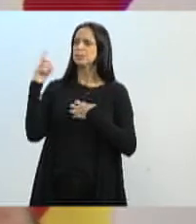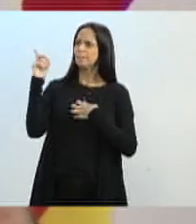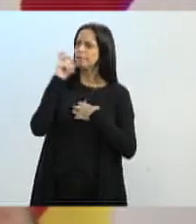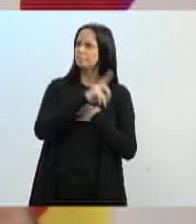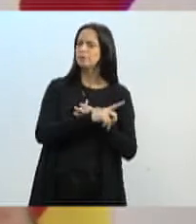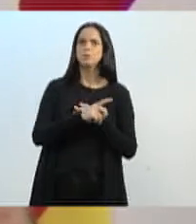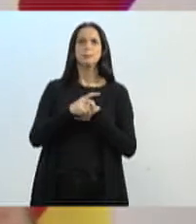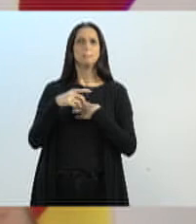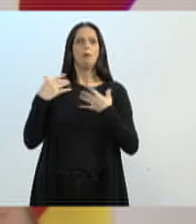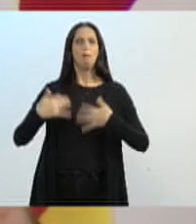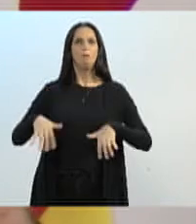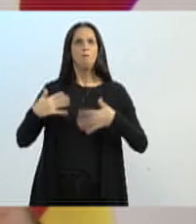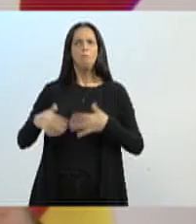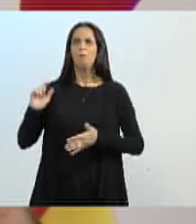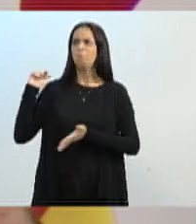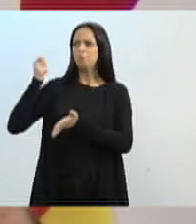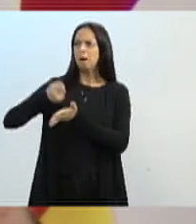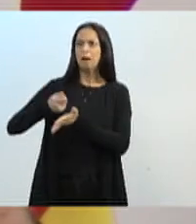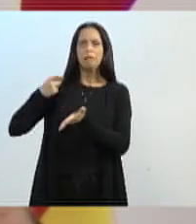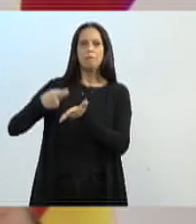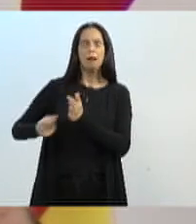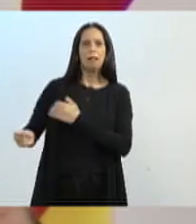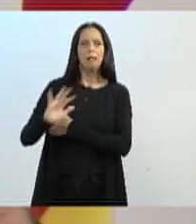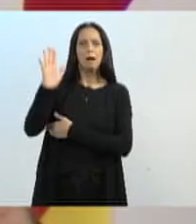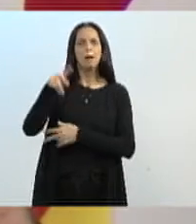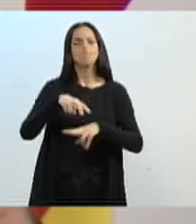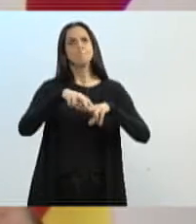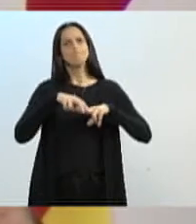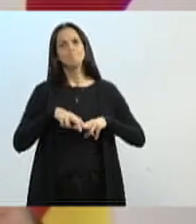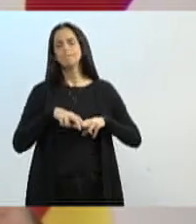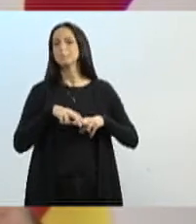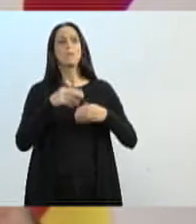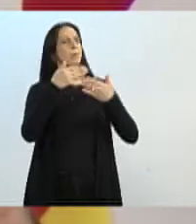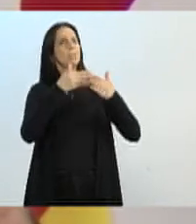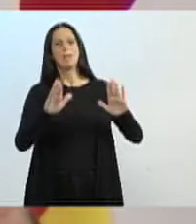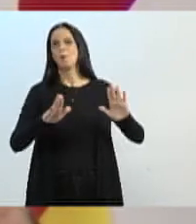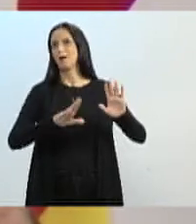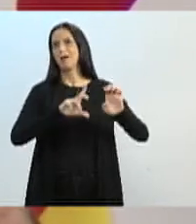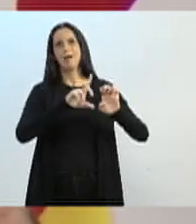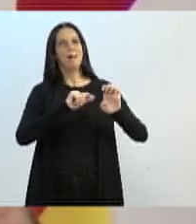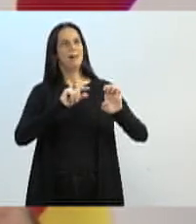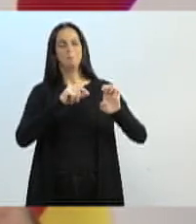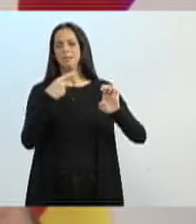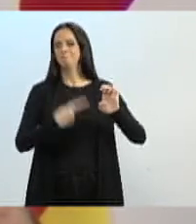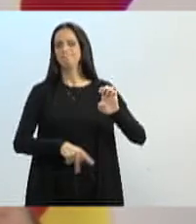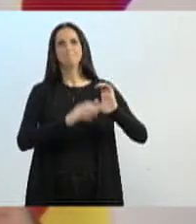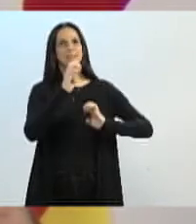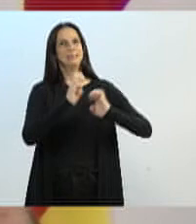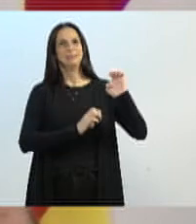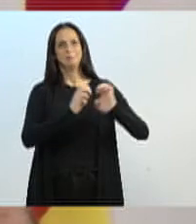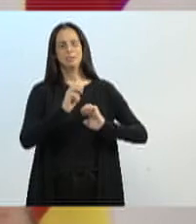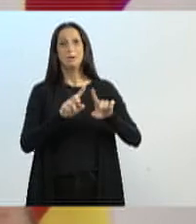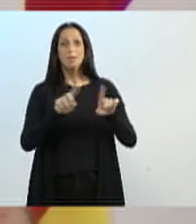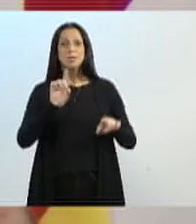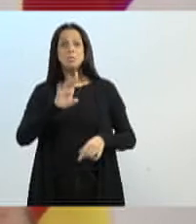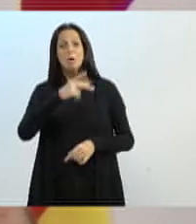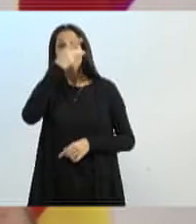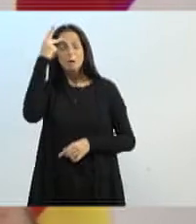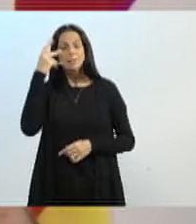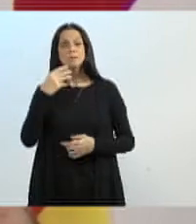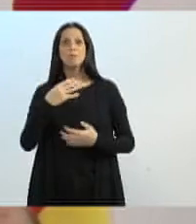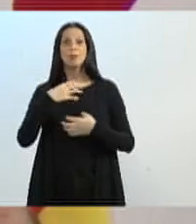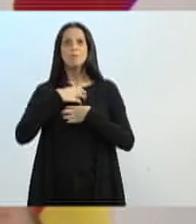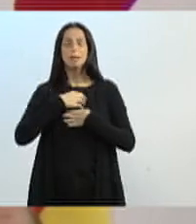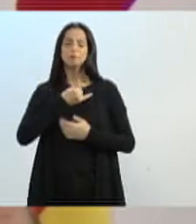início do seu negócio. Ocorre, vereador Jovino, que quem perde com isso não é apenas o empresário frustrado, e sim